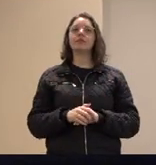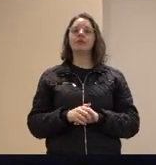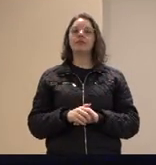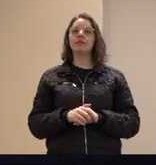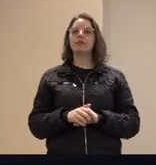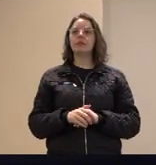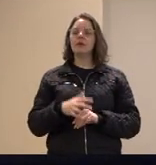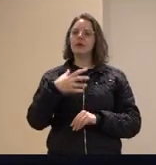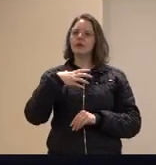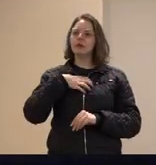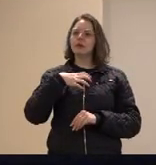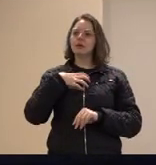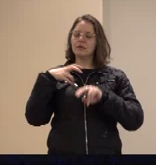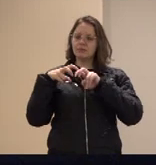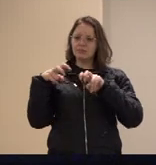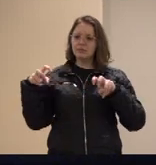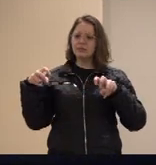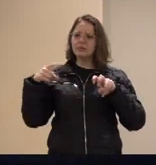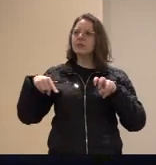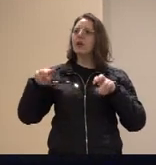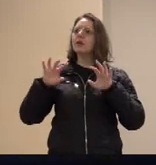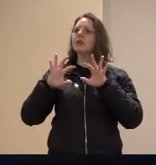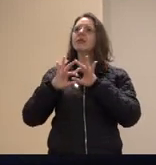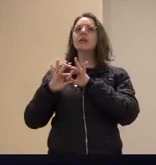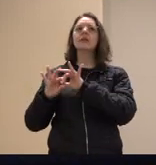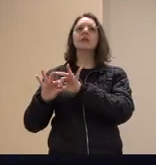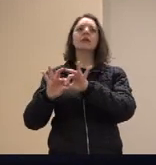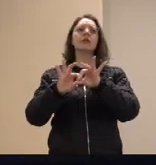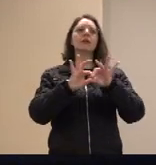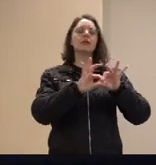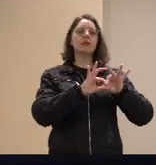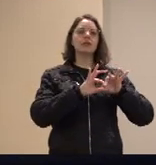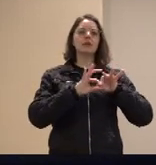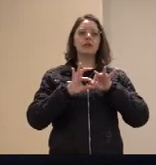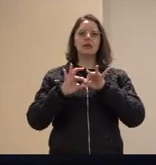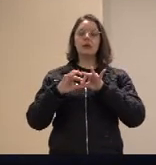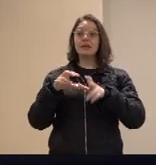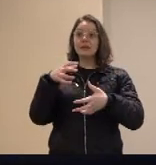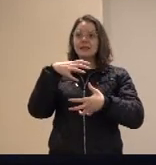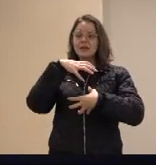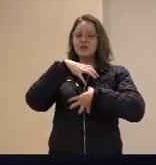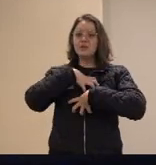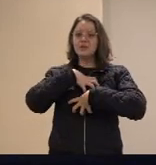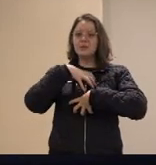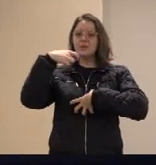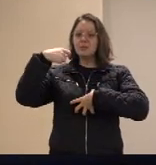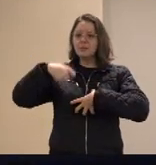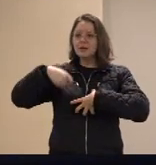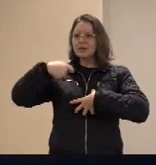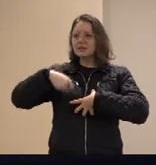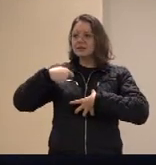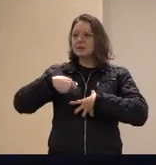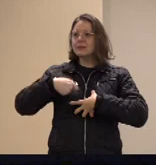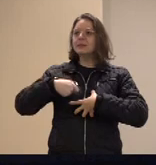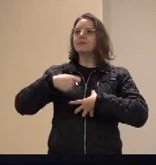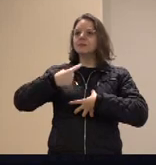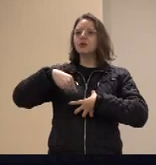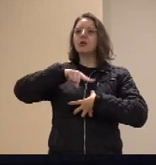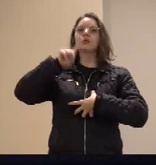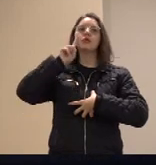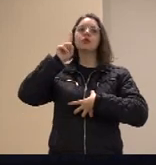sensação de estar aqui todo mundo junto é aquela que deve permear a sensação de estar todos juntos